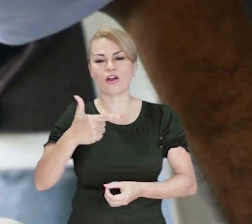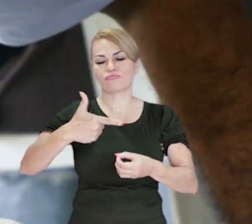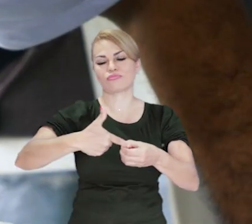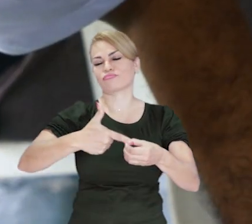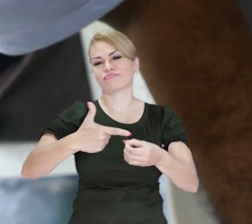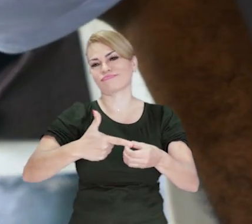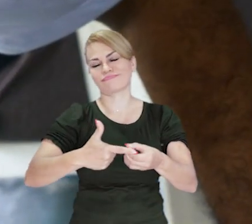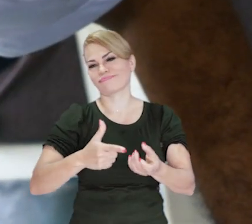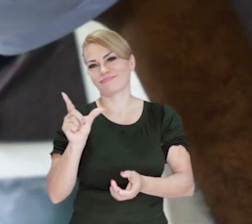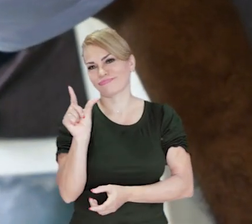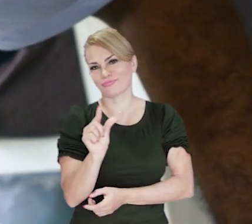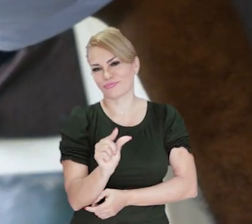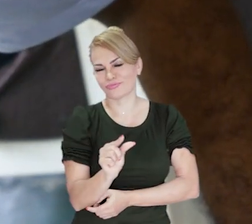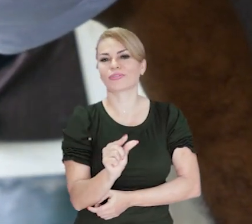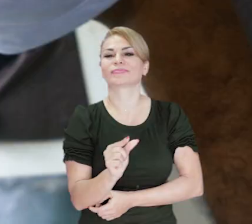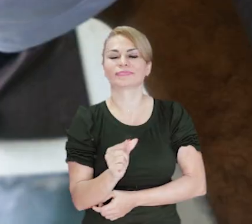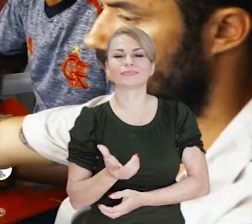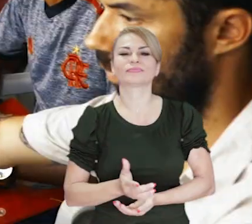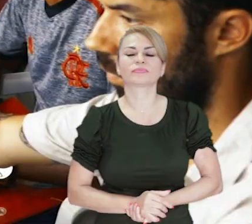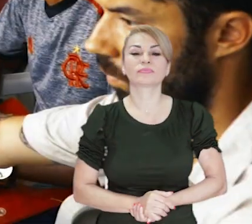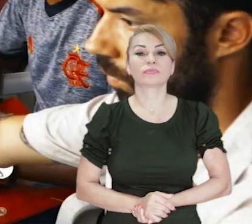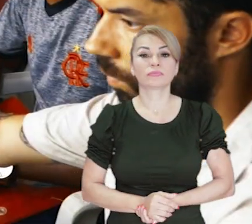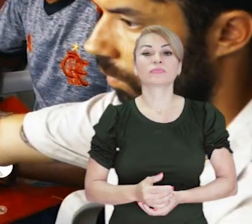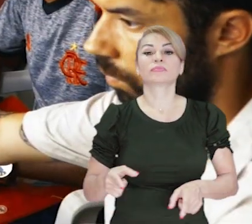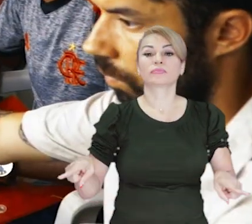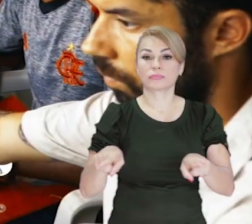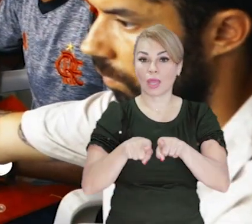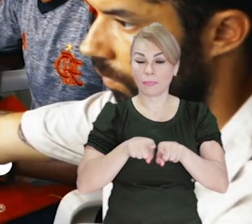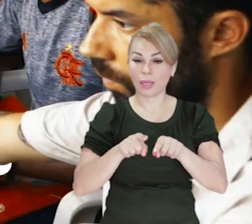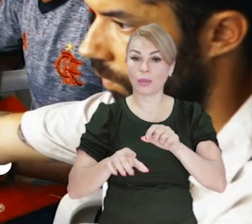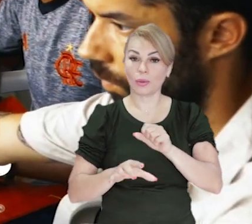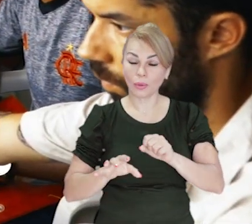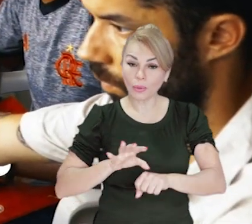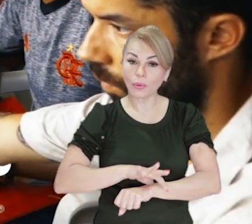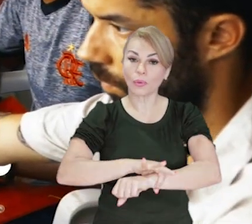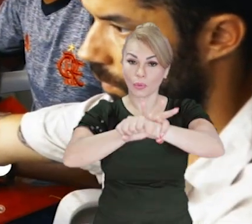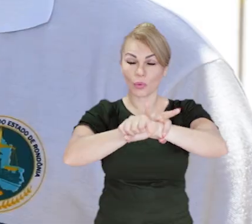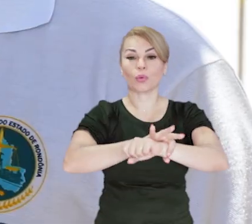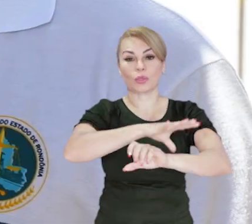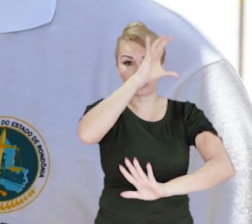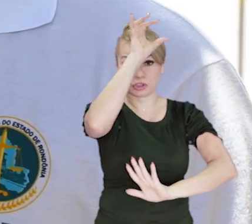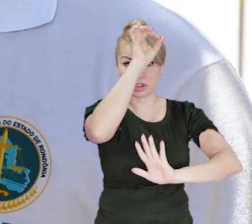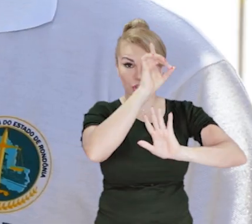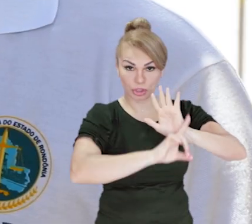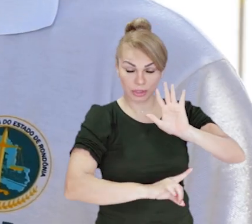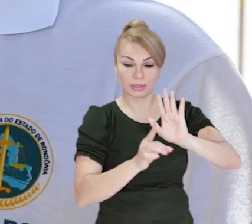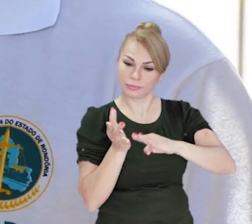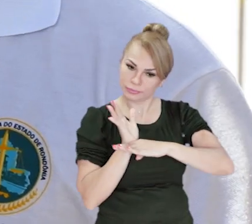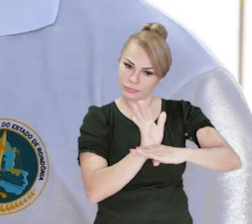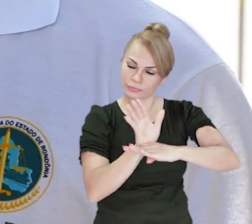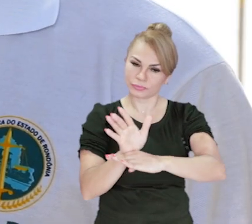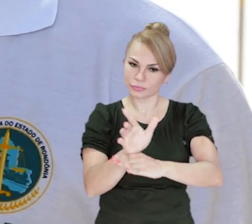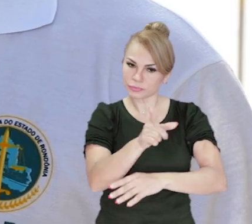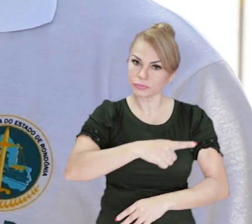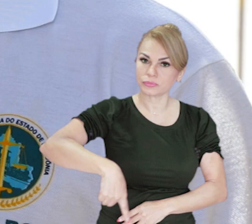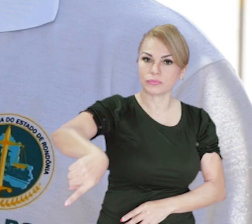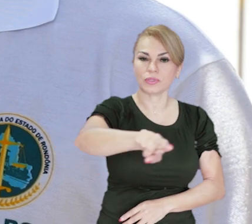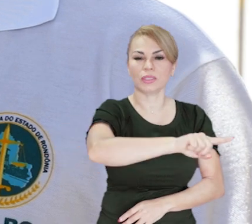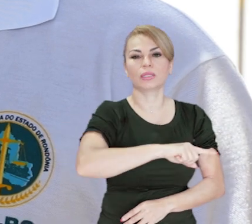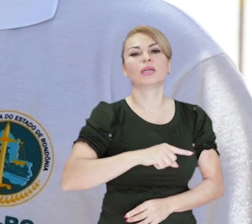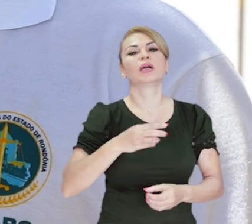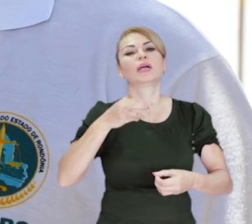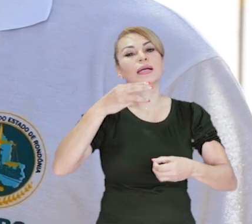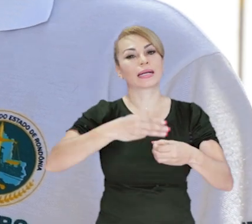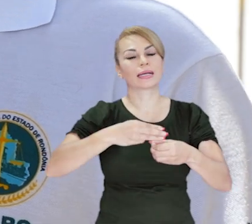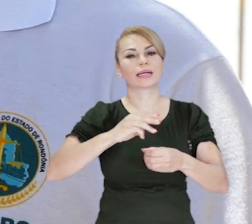A Defensoria Pública também atuou na ação, a fim de resguardar os direitos de todos. A atuação daqui é especialíssima,